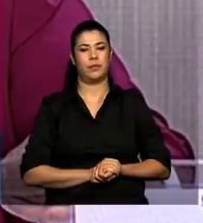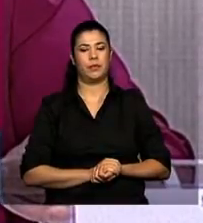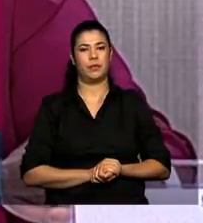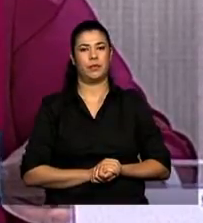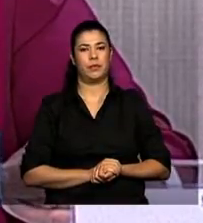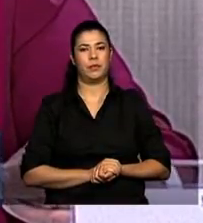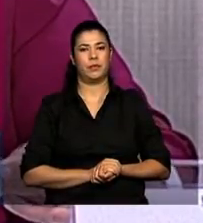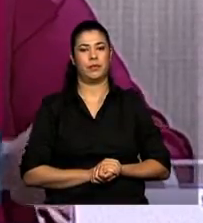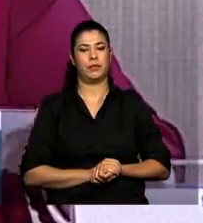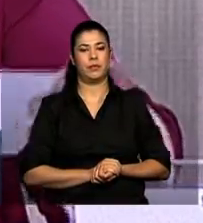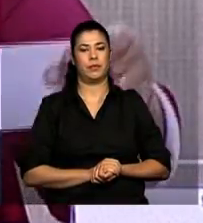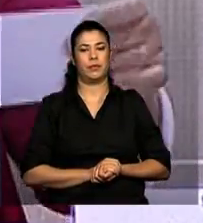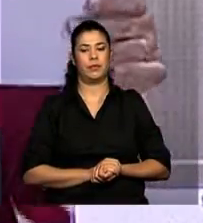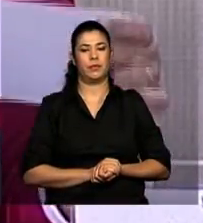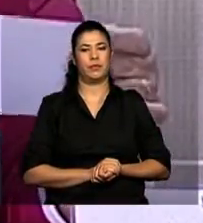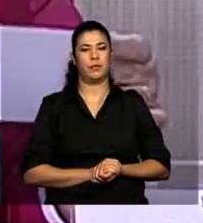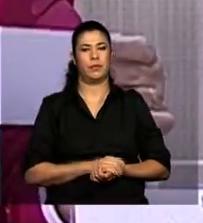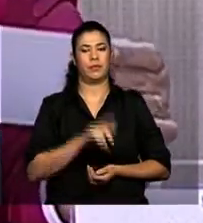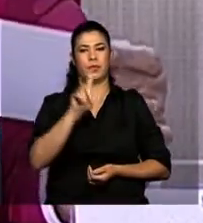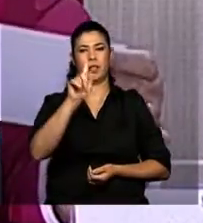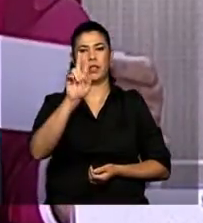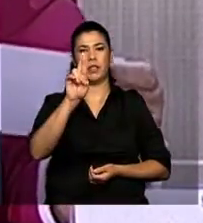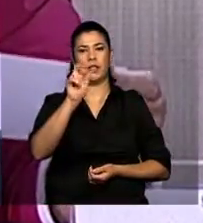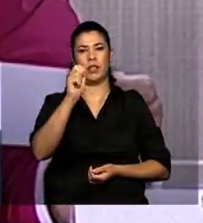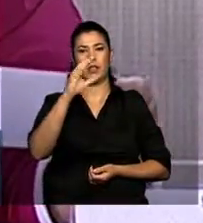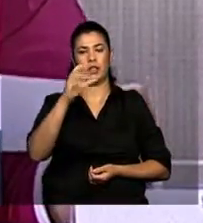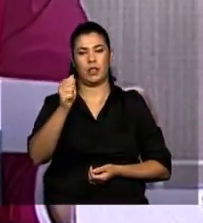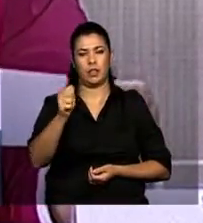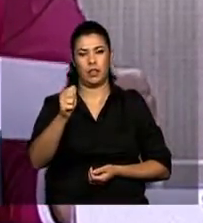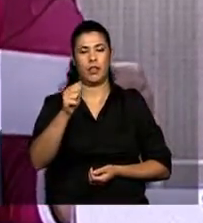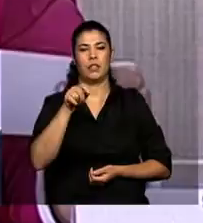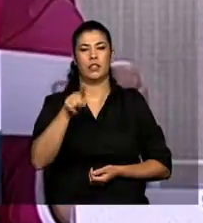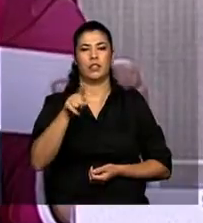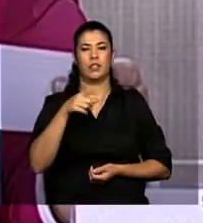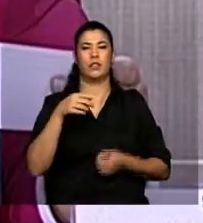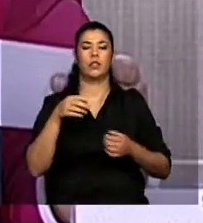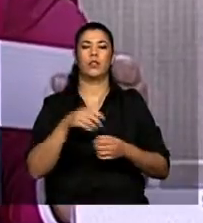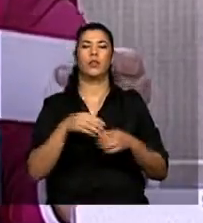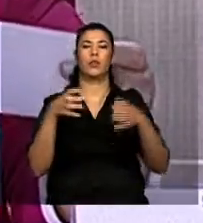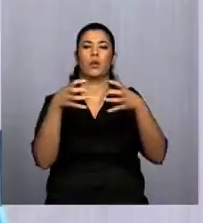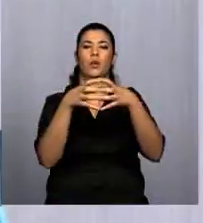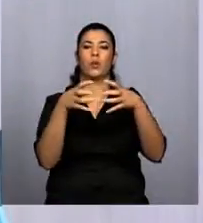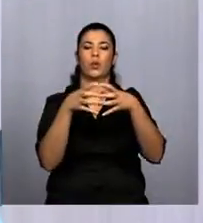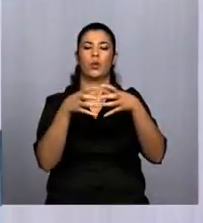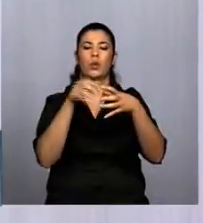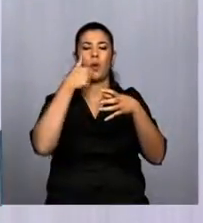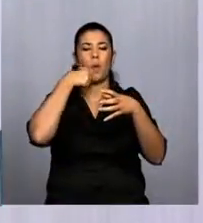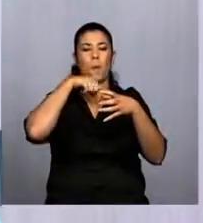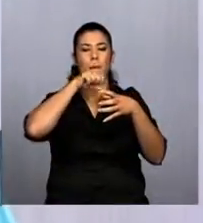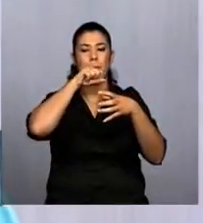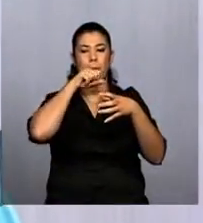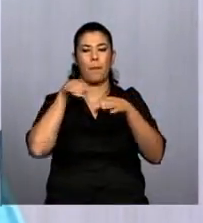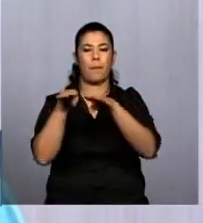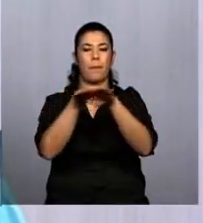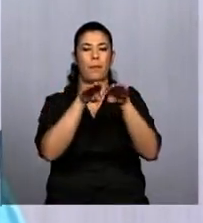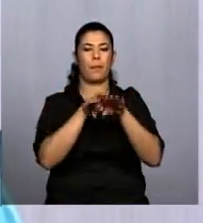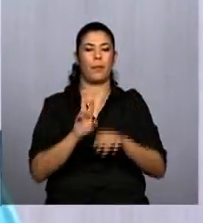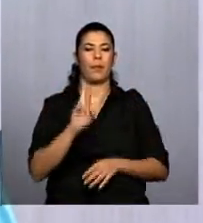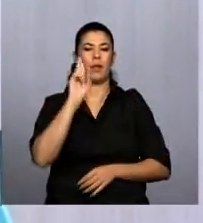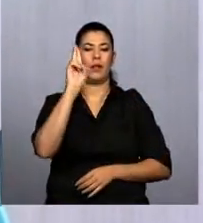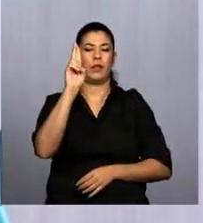Onde está? Ah, então apareça, porque a Graça Cabral é do coletivo Mães pela Igualdade, representando os